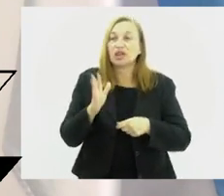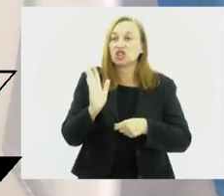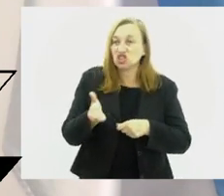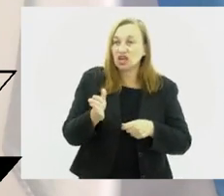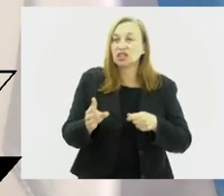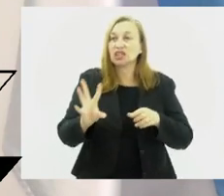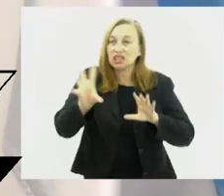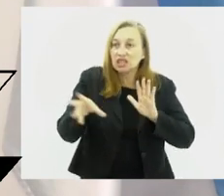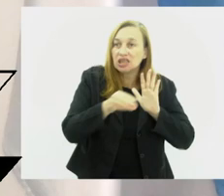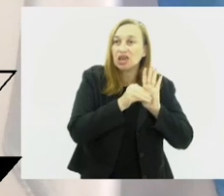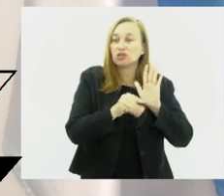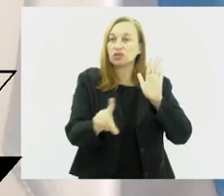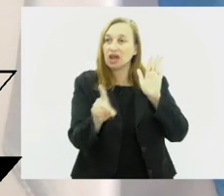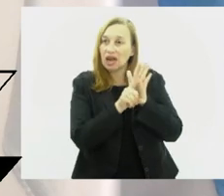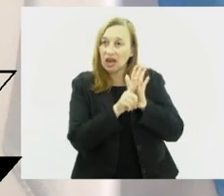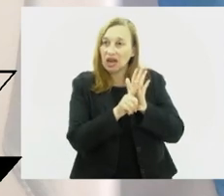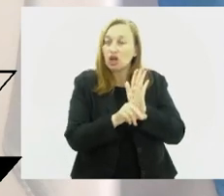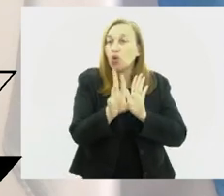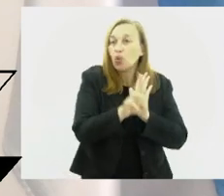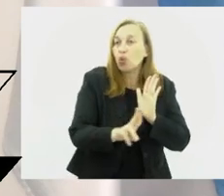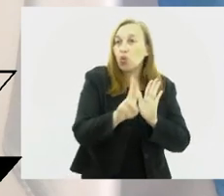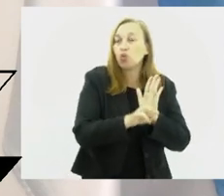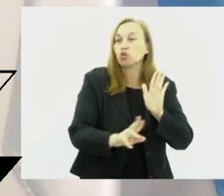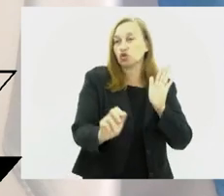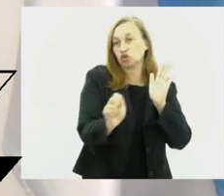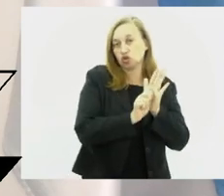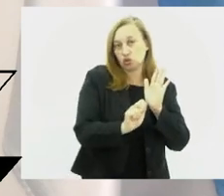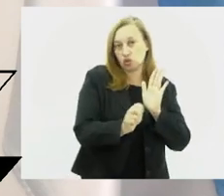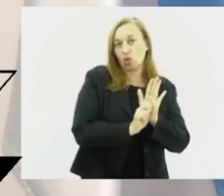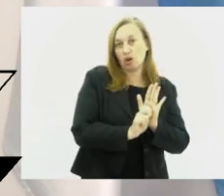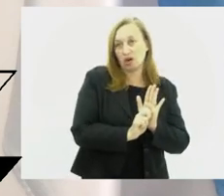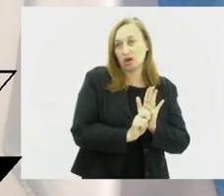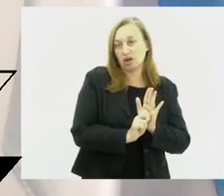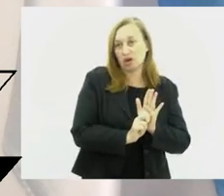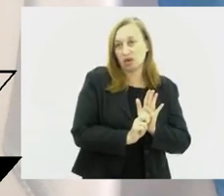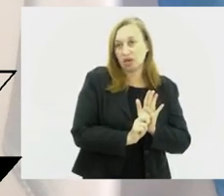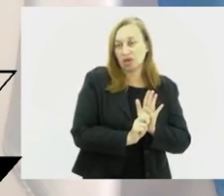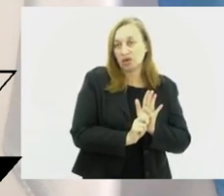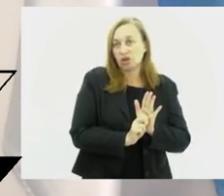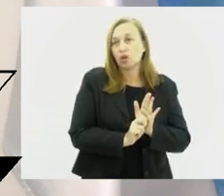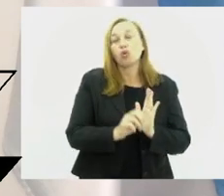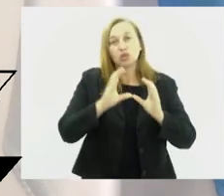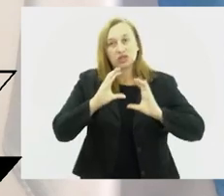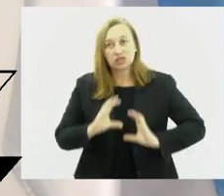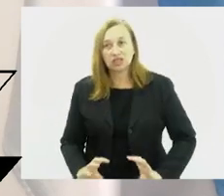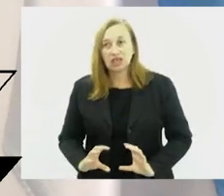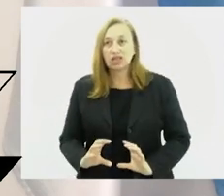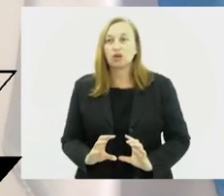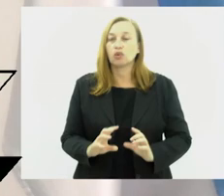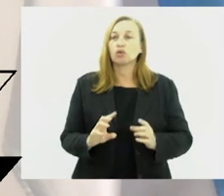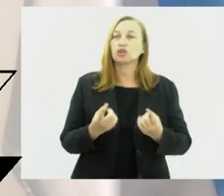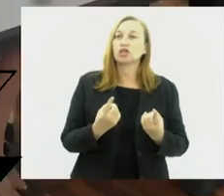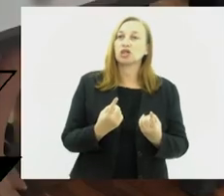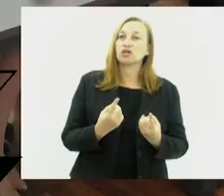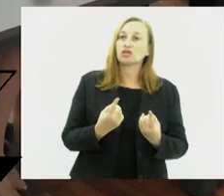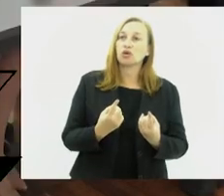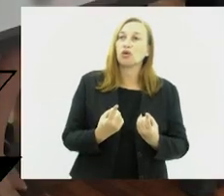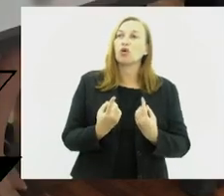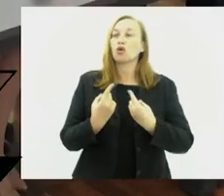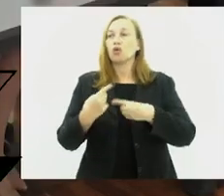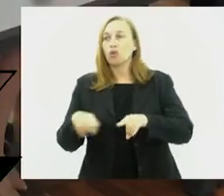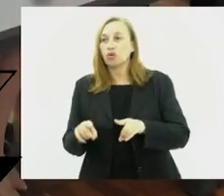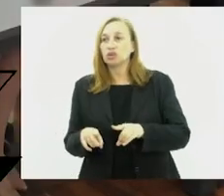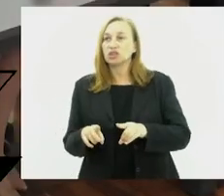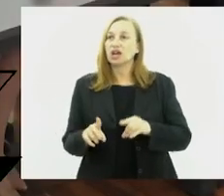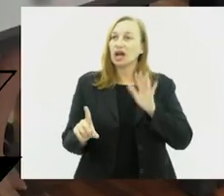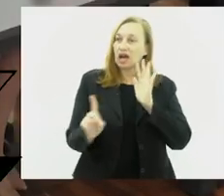lei penal, que é o consumo de droga, que além da pena apropriada, ainda é o cidadão que infringir nessa